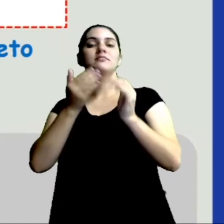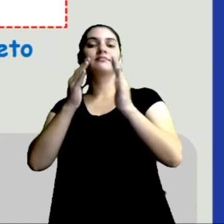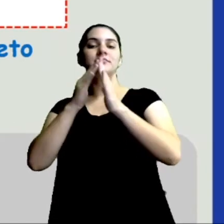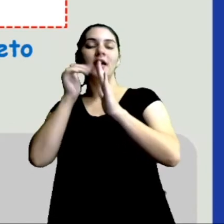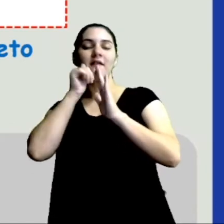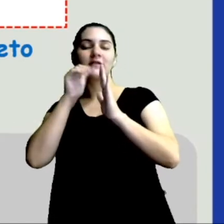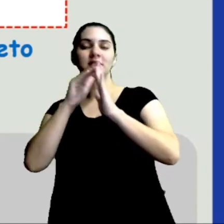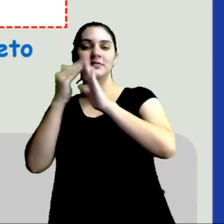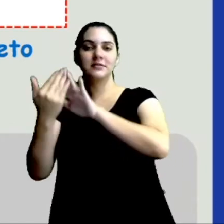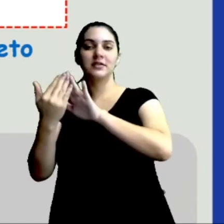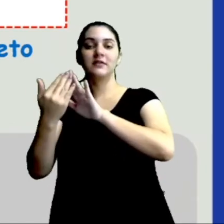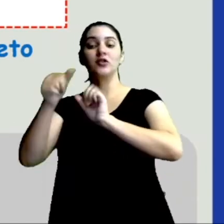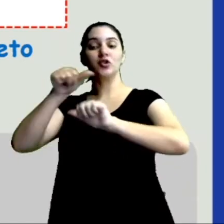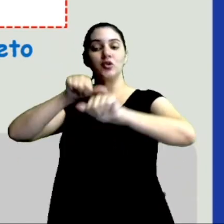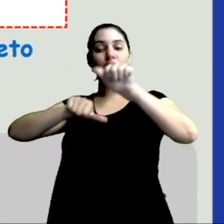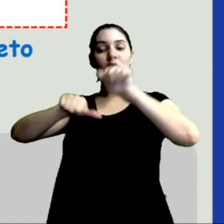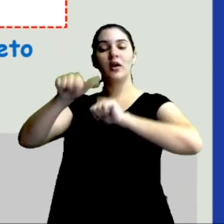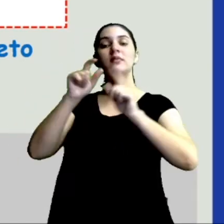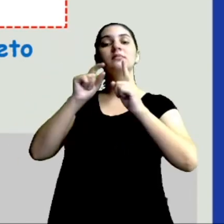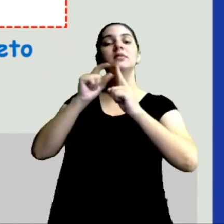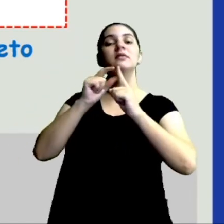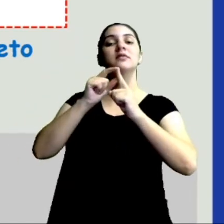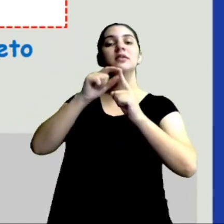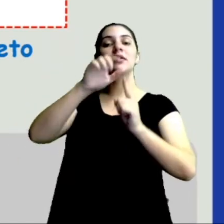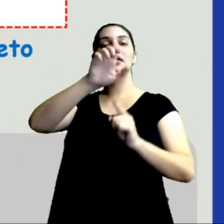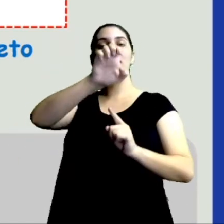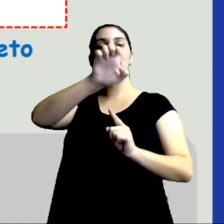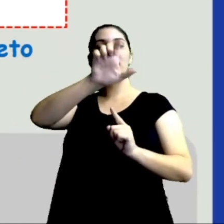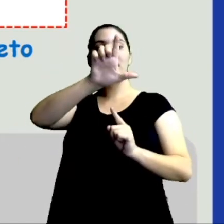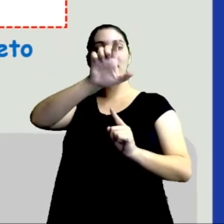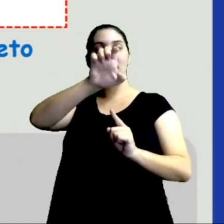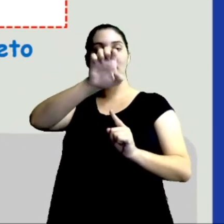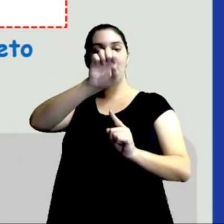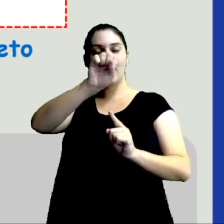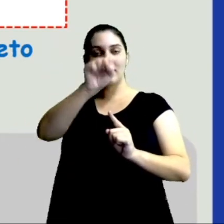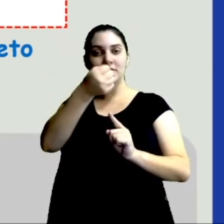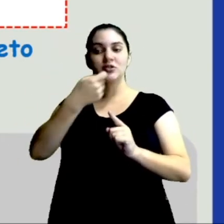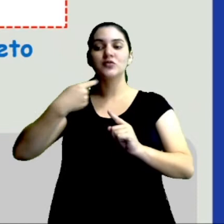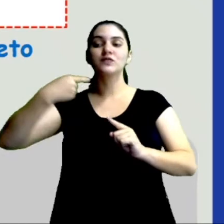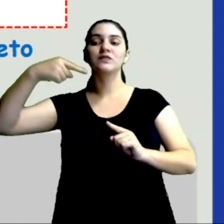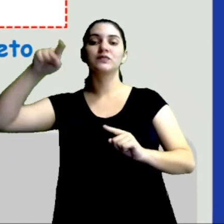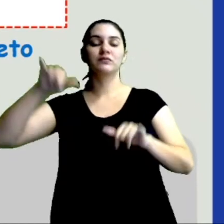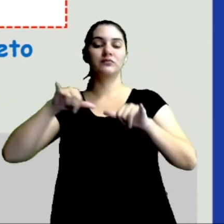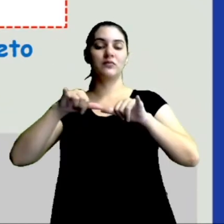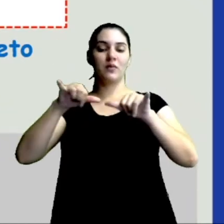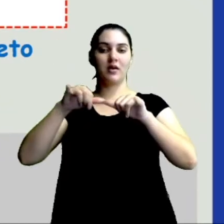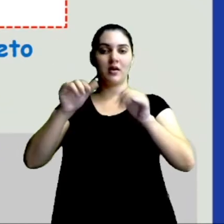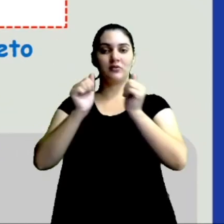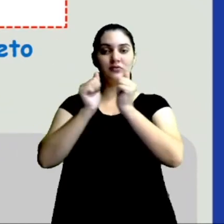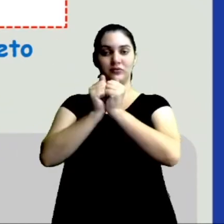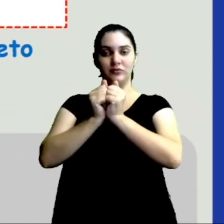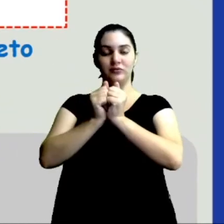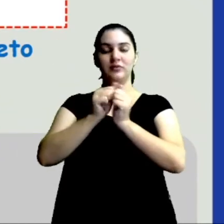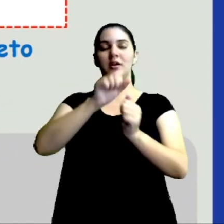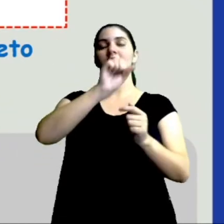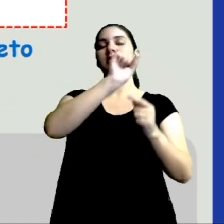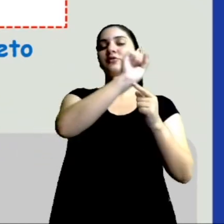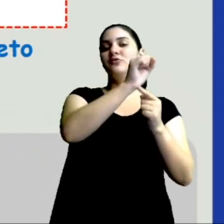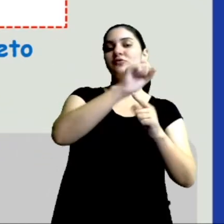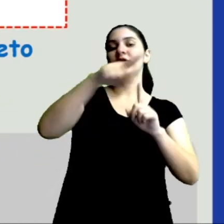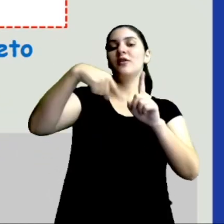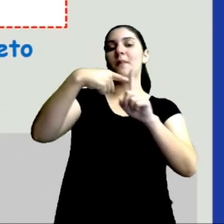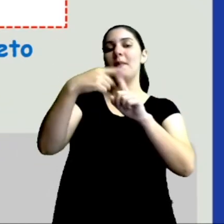por eles. Então, eles foram ao mercado juntos. Também, sujeito, mais verbo,